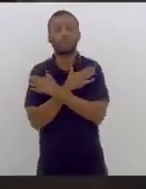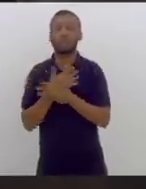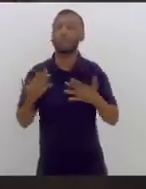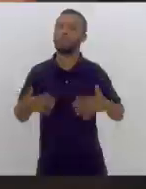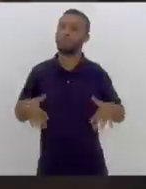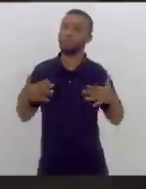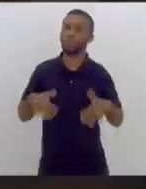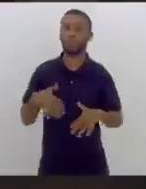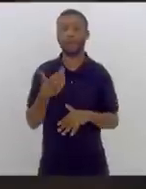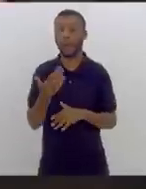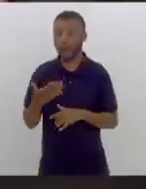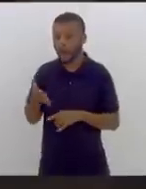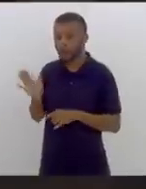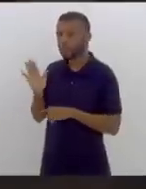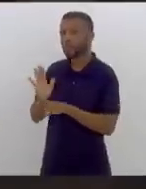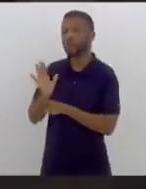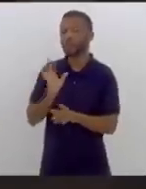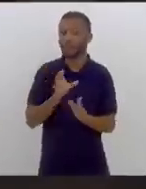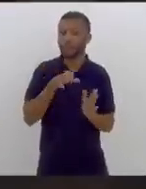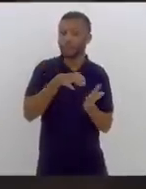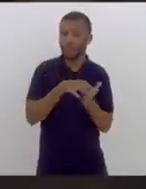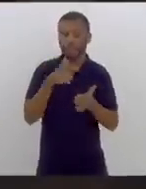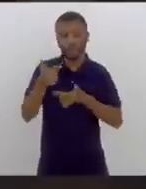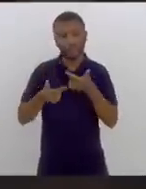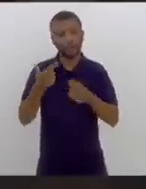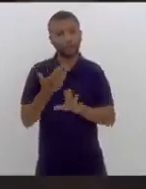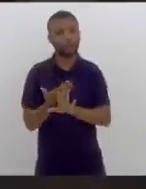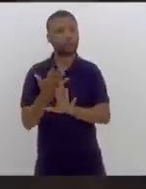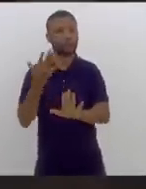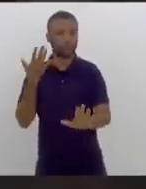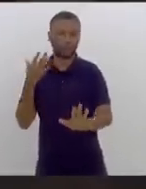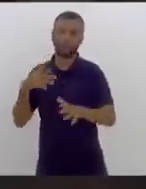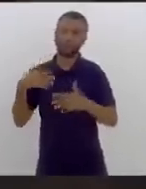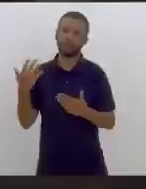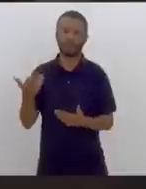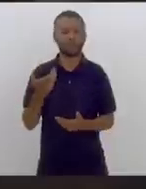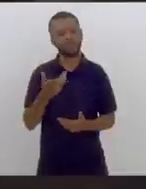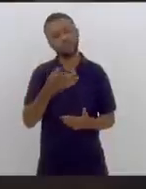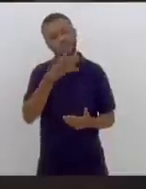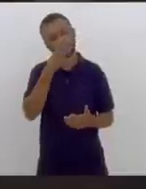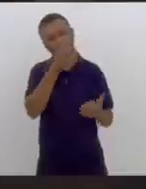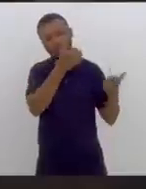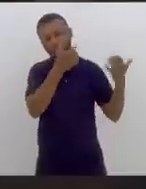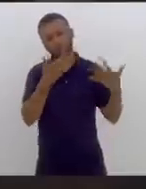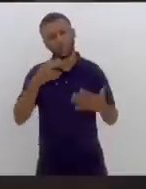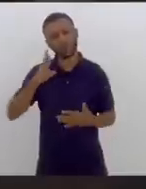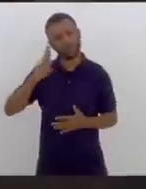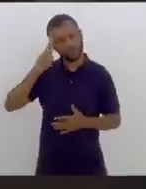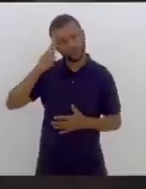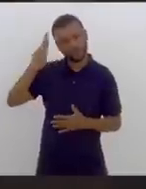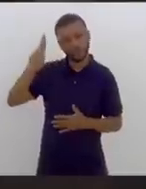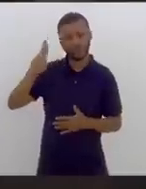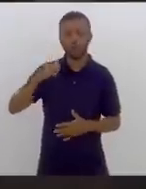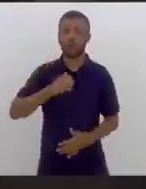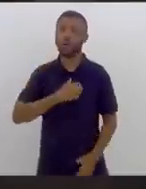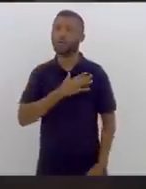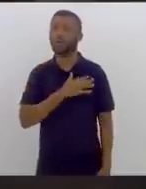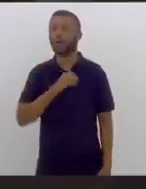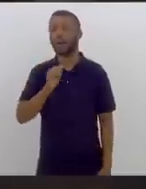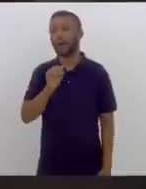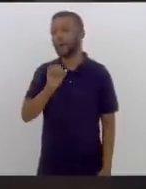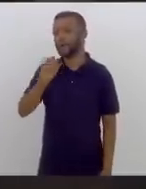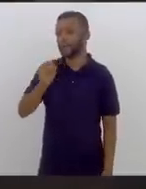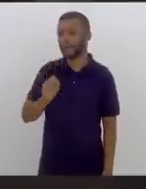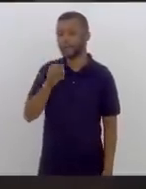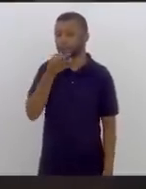tem colega que é ajudado pela Unidade onde ele trabalhou então gostaria de ouvir do nosso corredor do meu comandante Coronel Assis aos